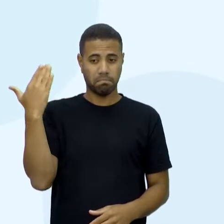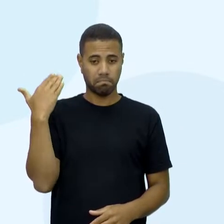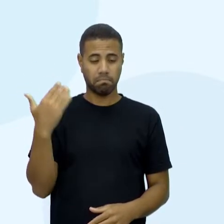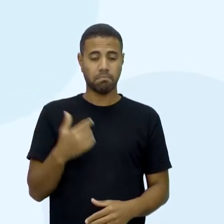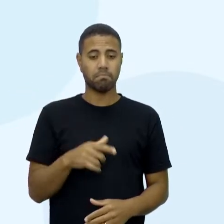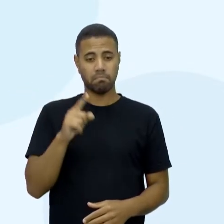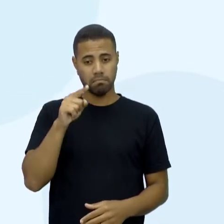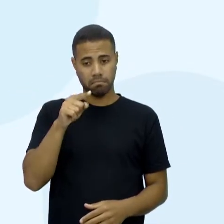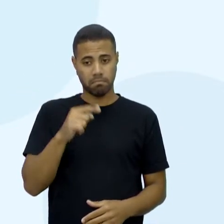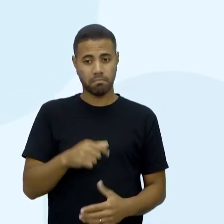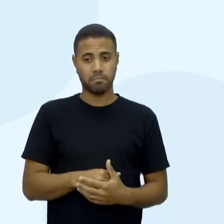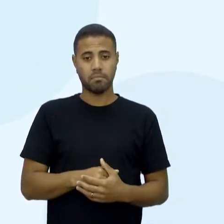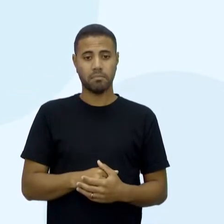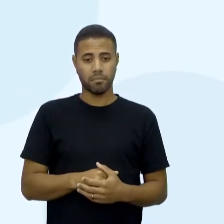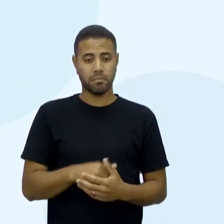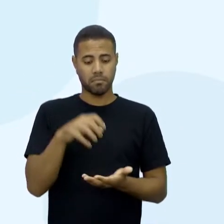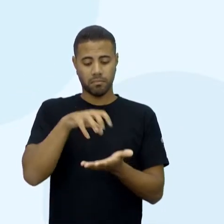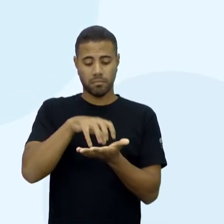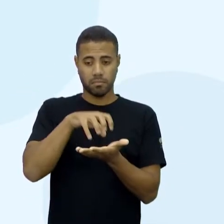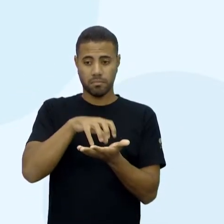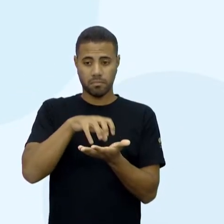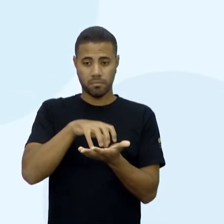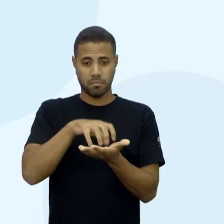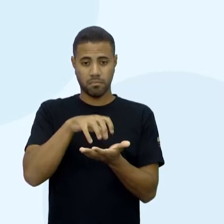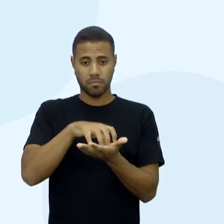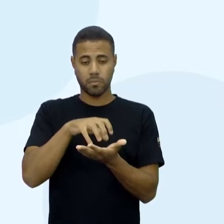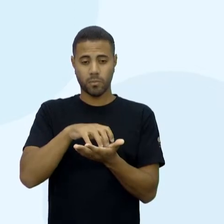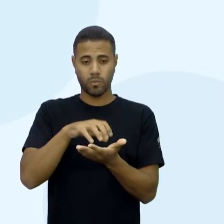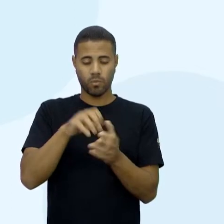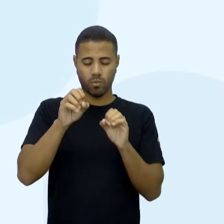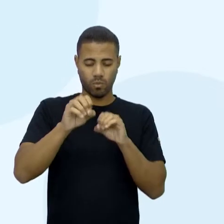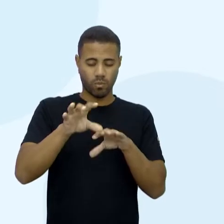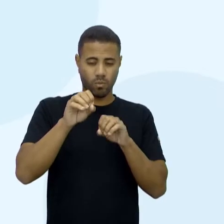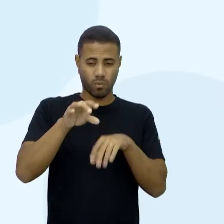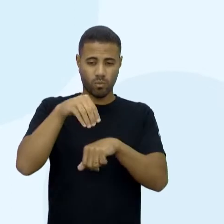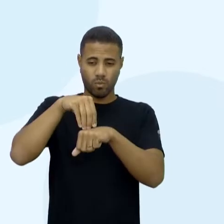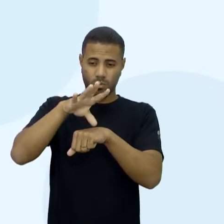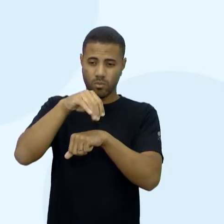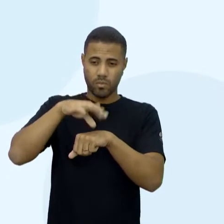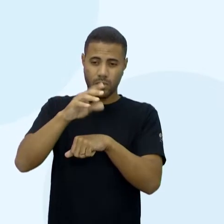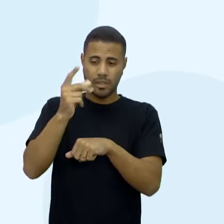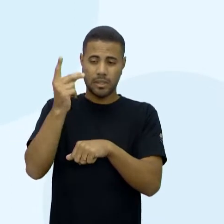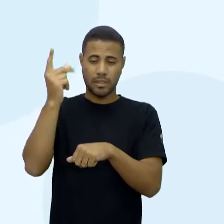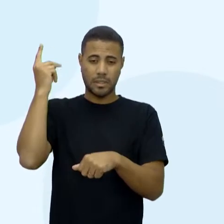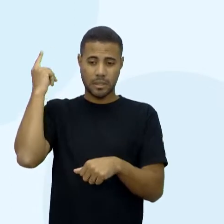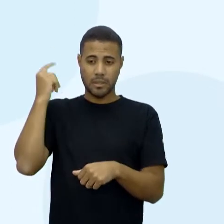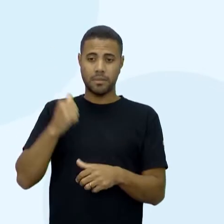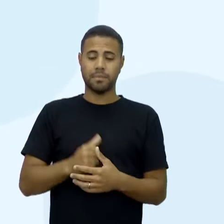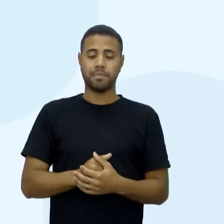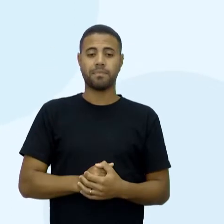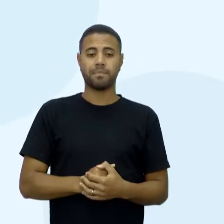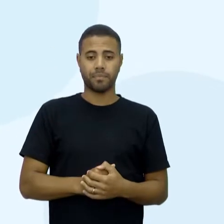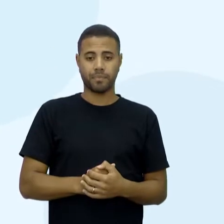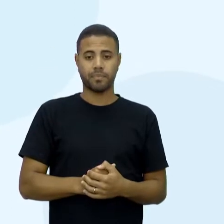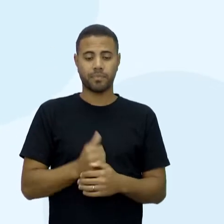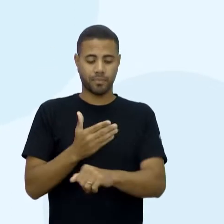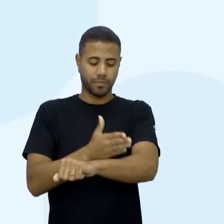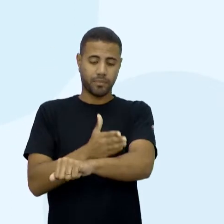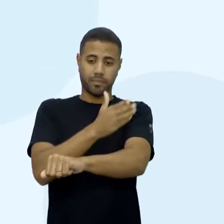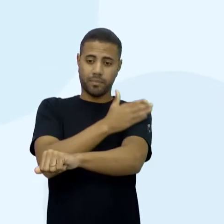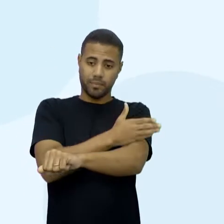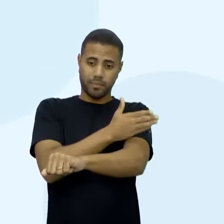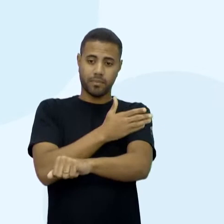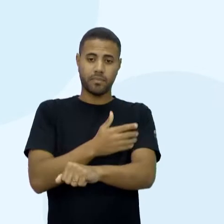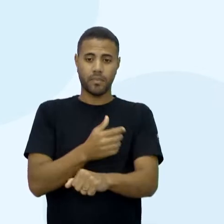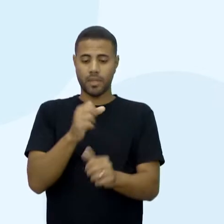bibliotecas e um dos maiores centros de produção do conhecimento na antiguidade. Estabelecida durante o